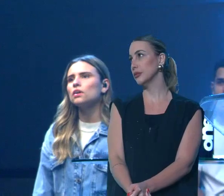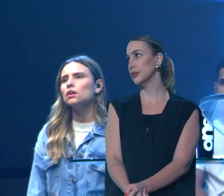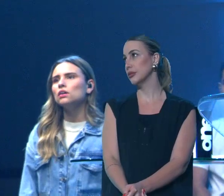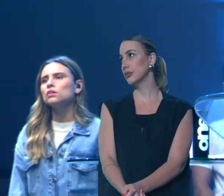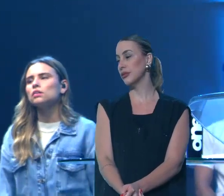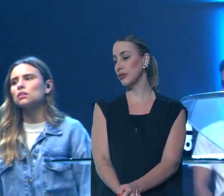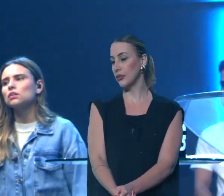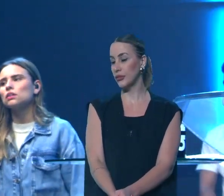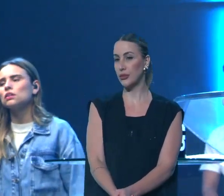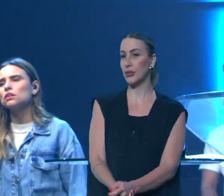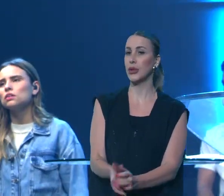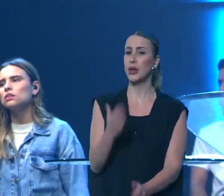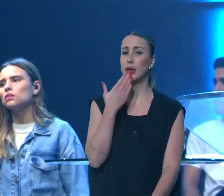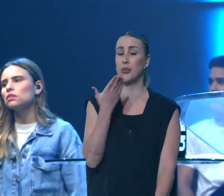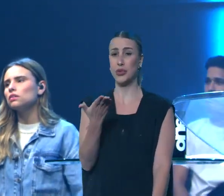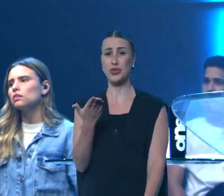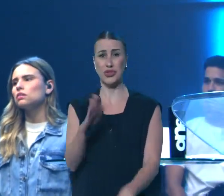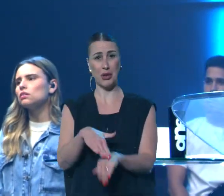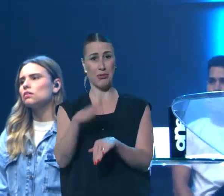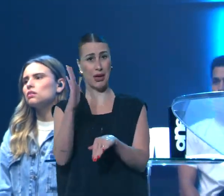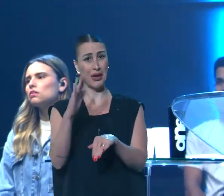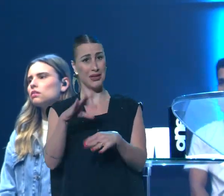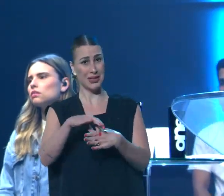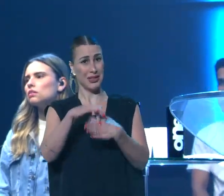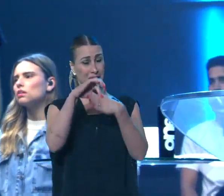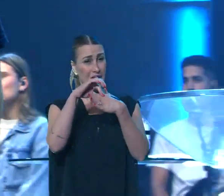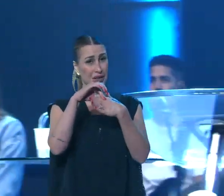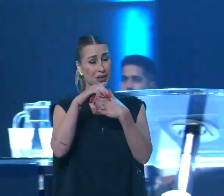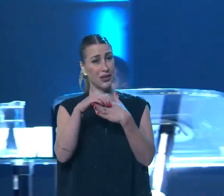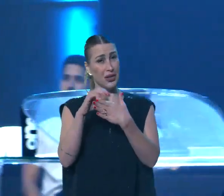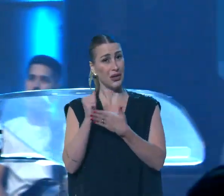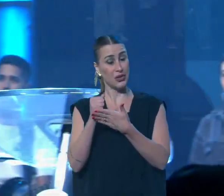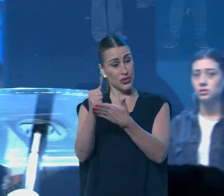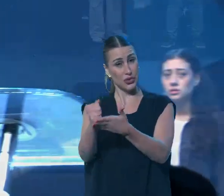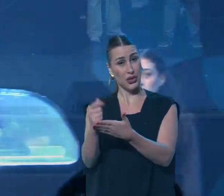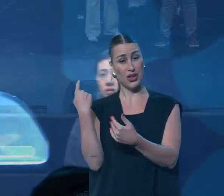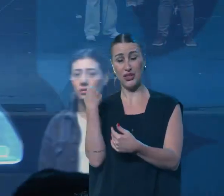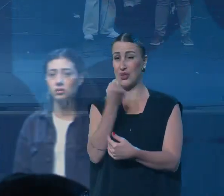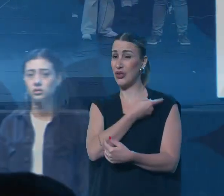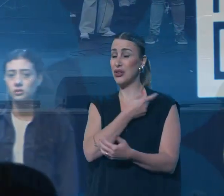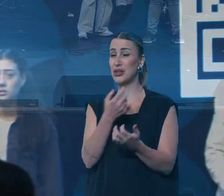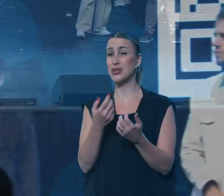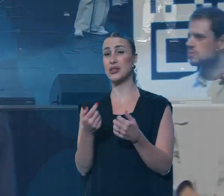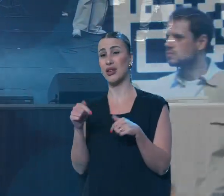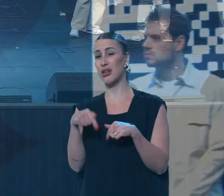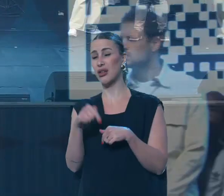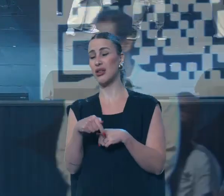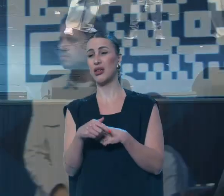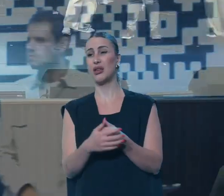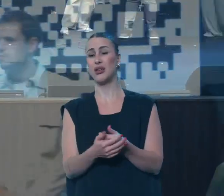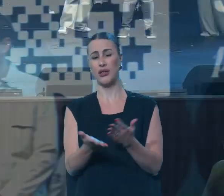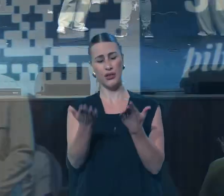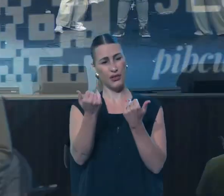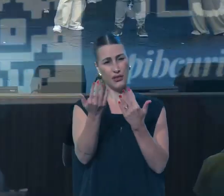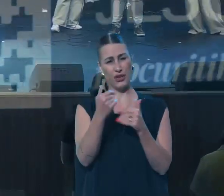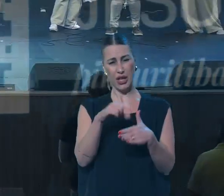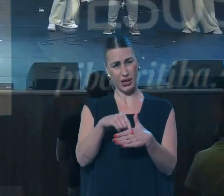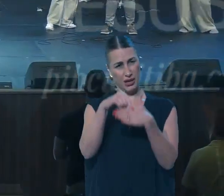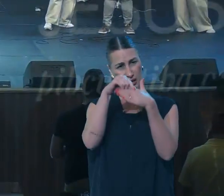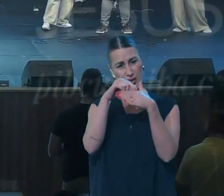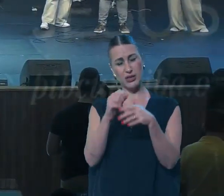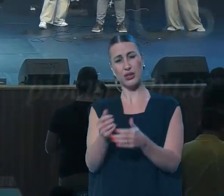Pedir mais alguns líderes que estão aqui na igreja puderem me ajudar a gente também aqui, ou mais umas pessoas que estão sem ninguém. Por favor, pode chegar para cá também, para a gente orar junto.